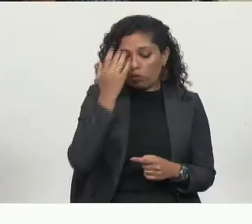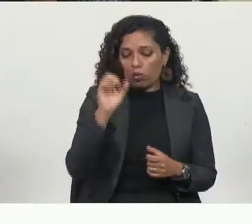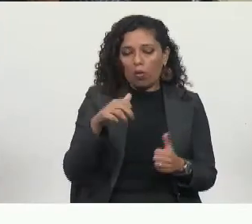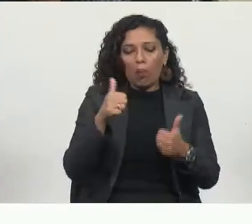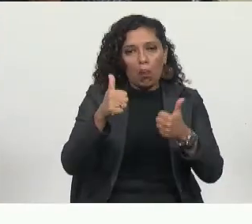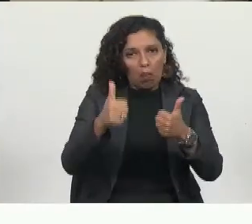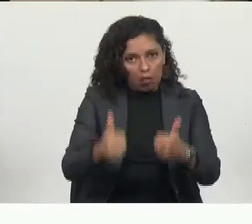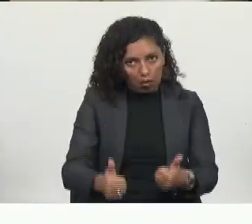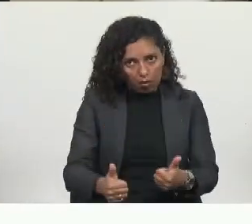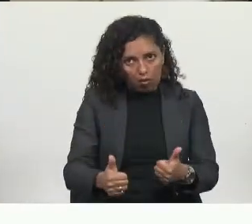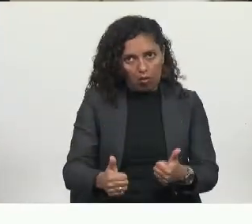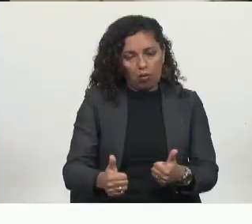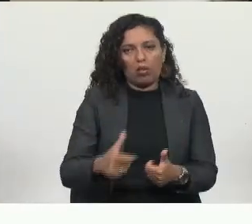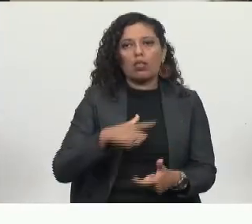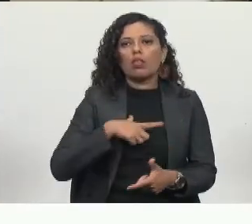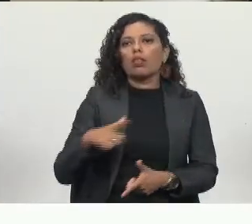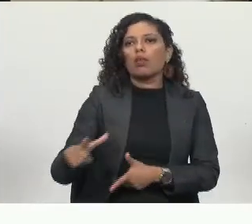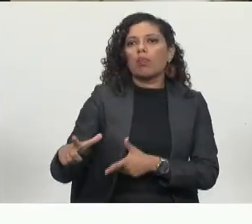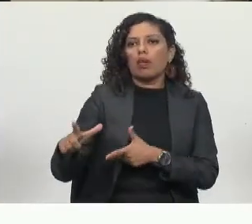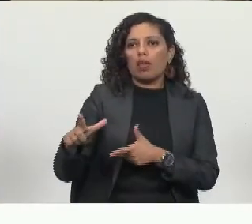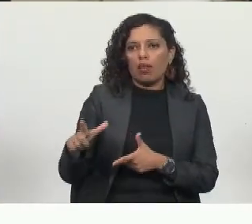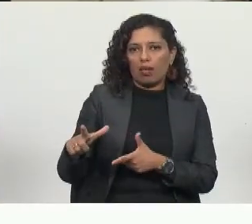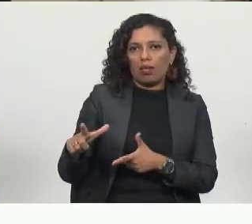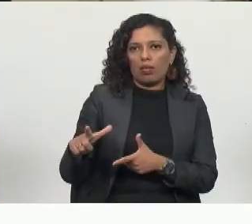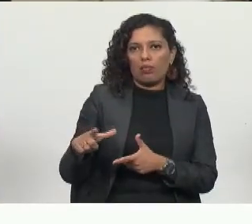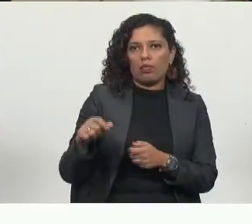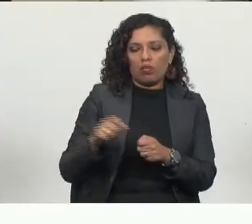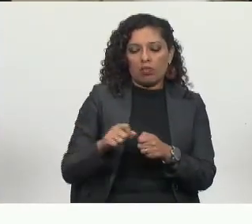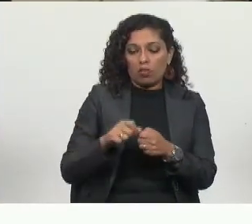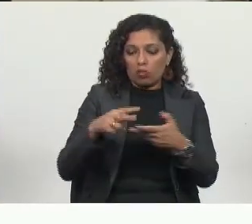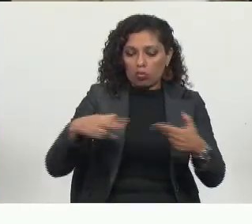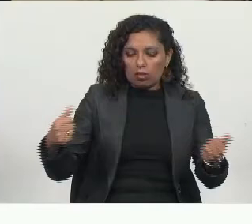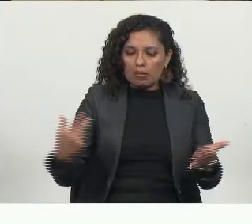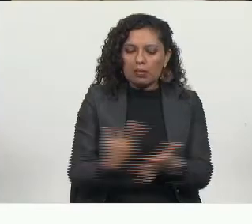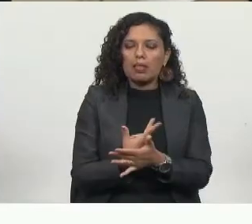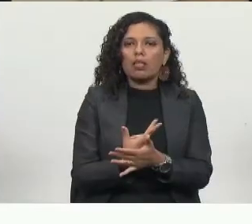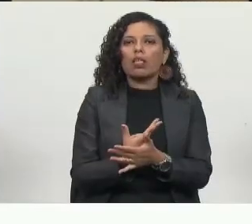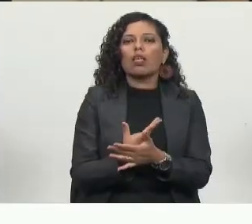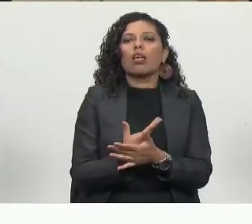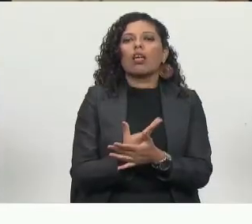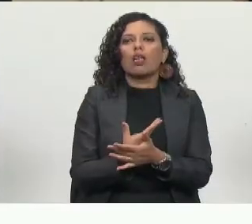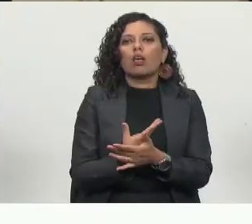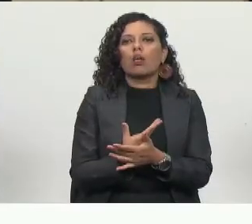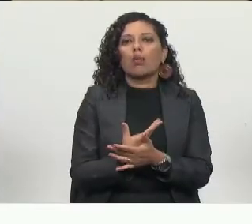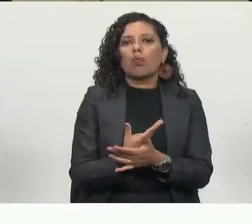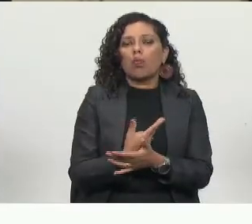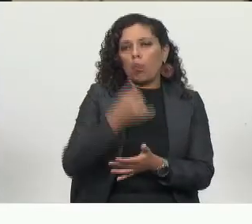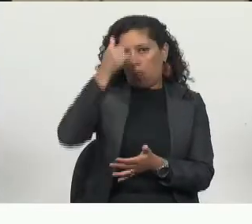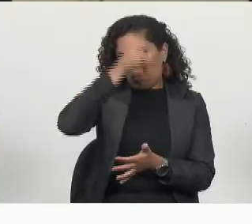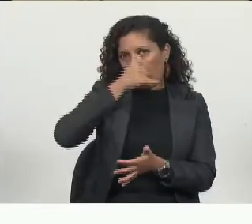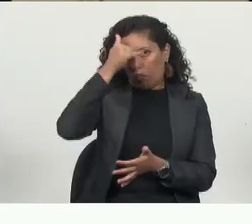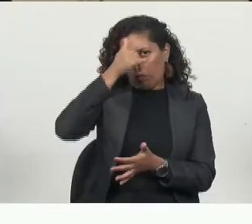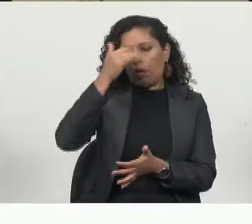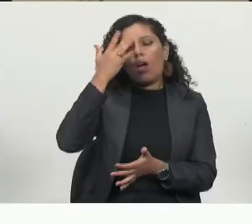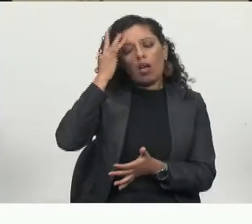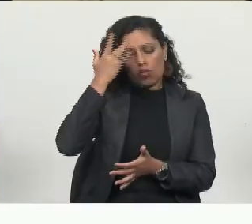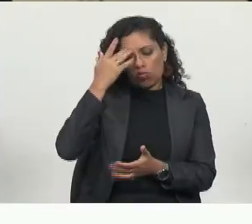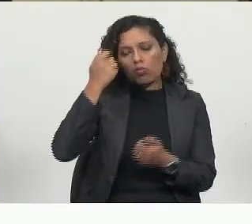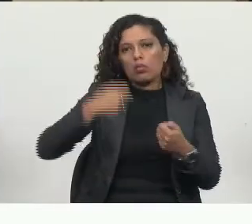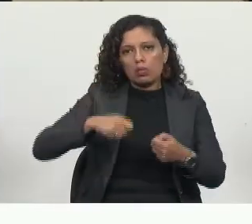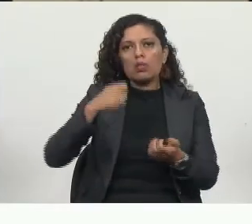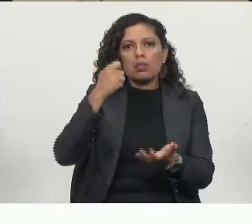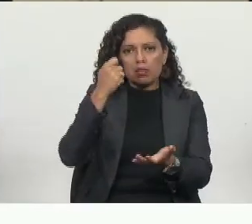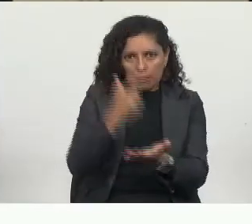que possui uma arma e que ela cometeu uma brutalidade por algum motivo, eu acho que essa pessoa banal, eu acho que ela tem que ser punida